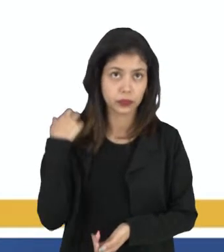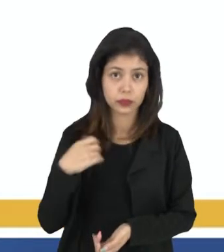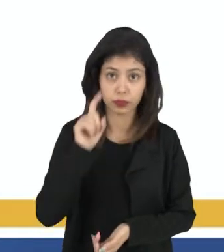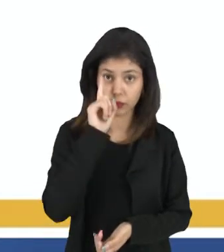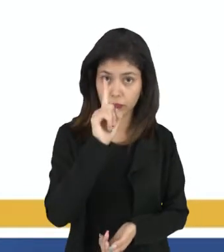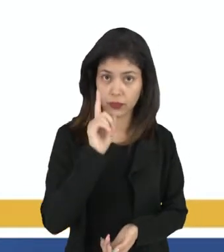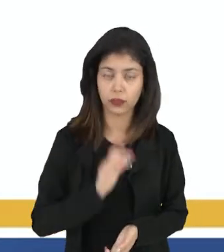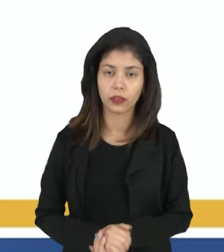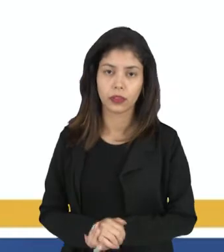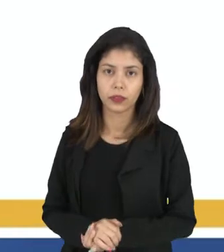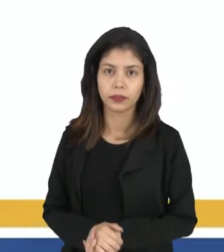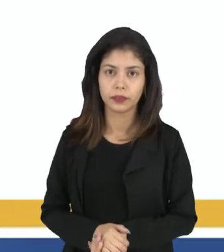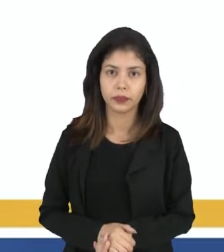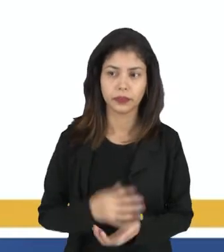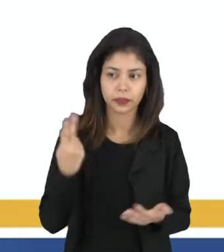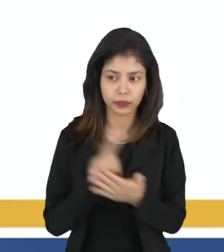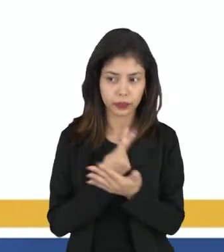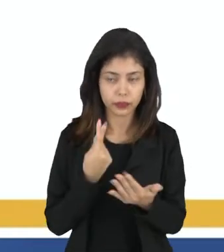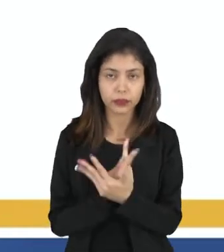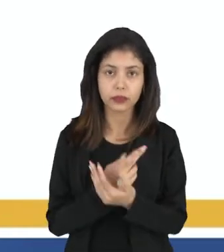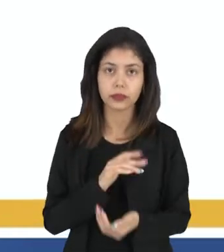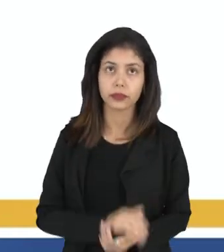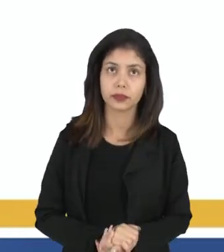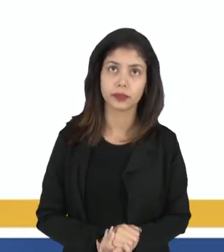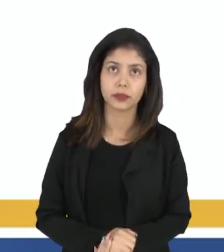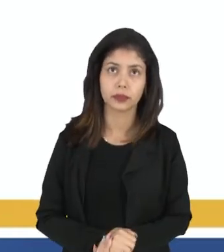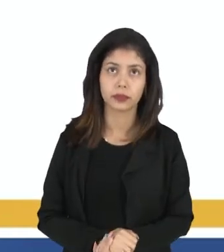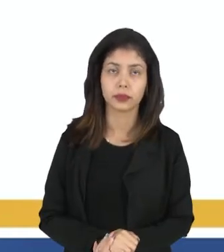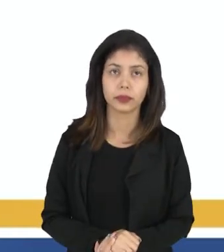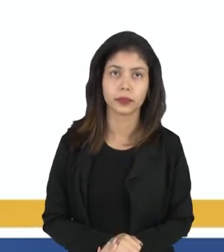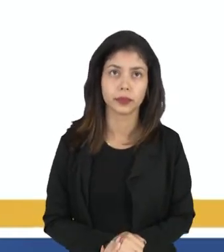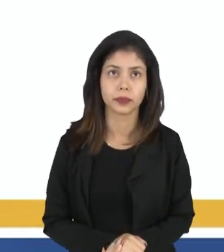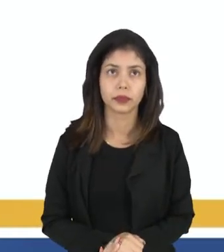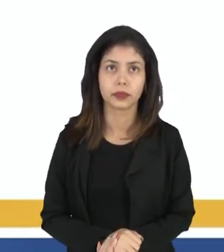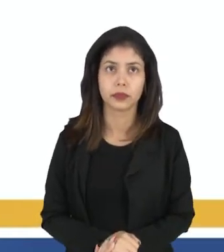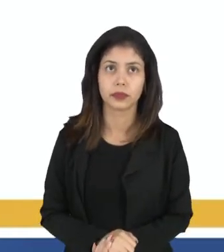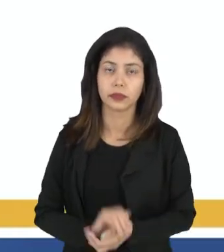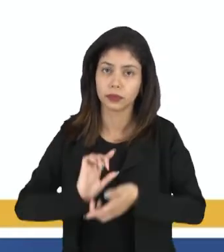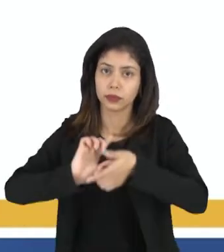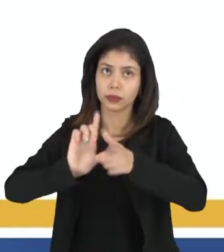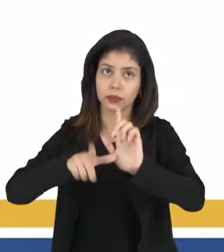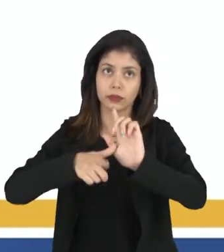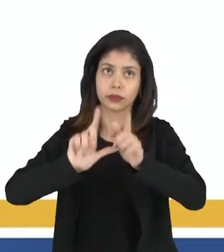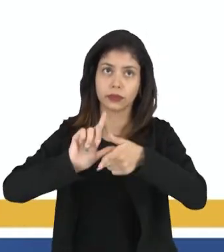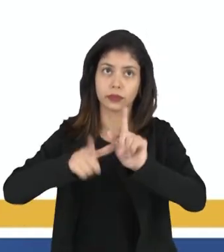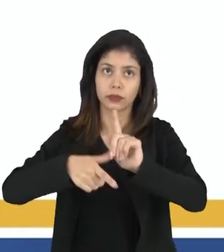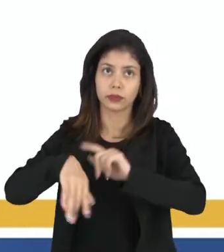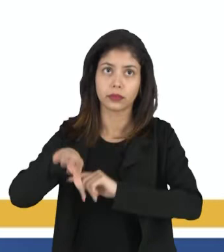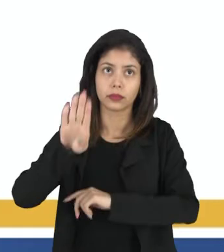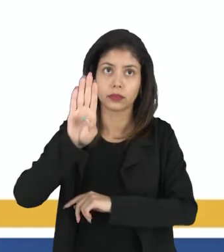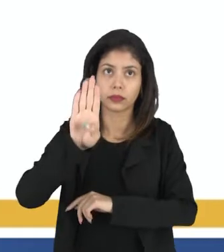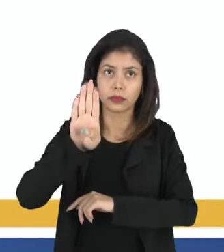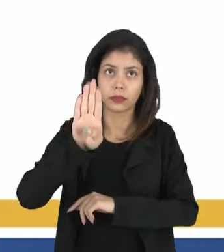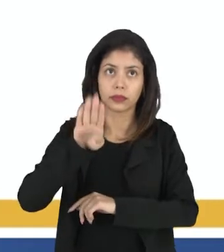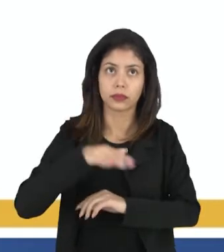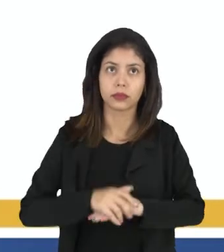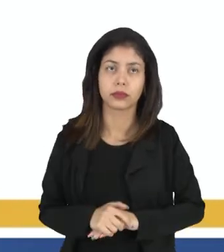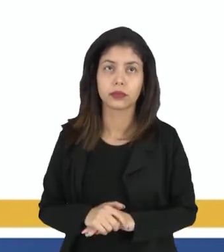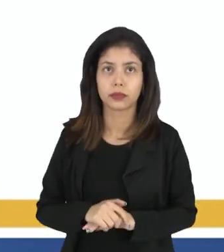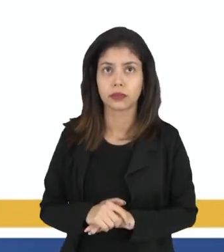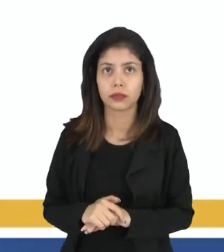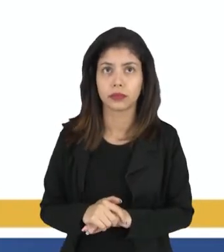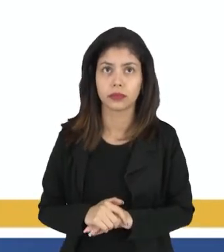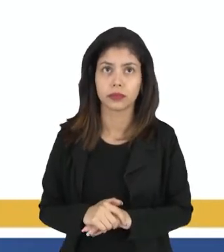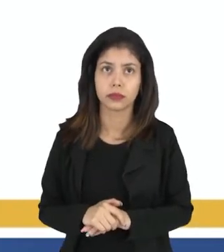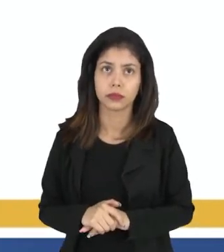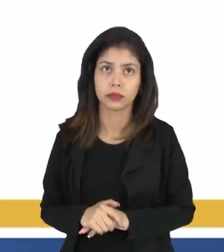apenas uma delas não está no present perfect. E é a opção B,